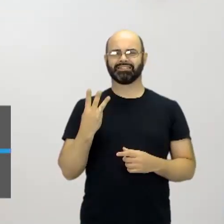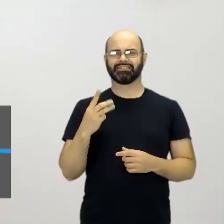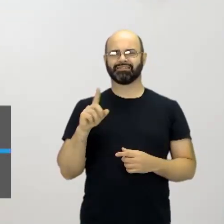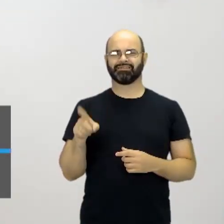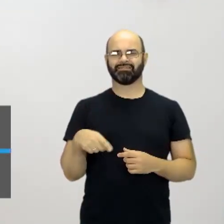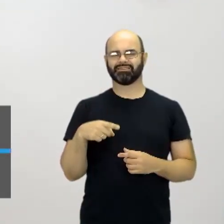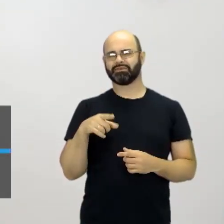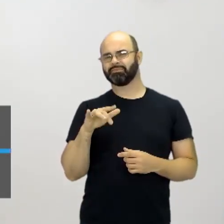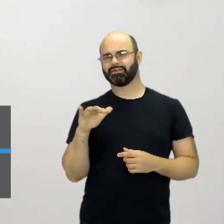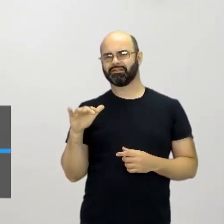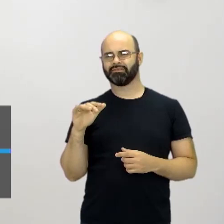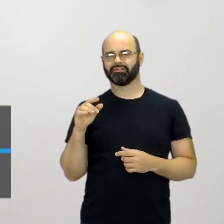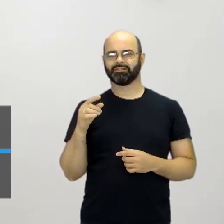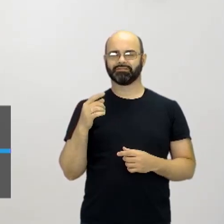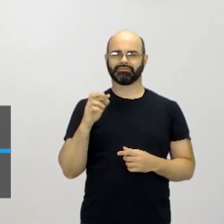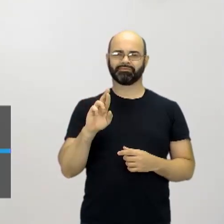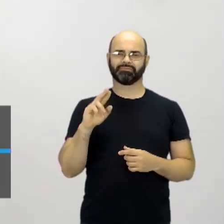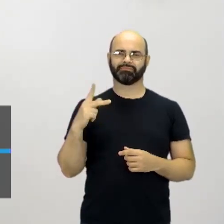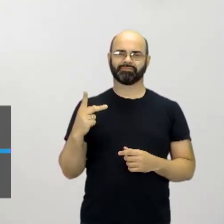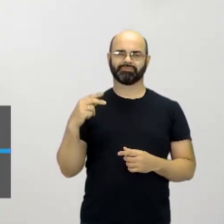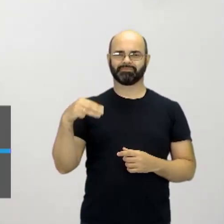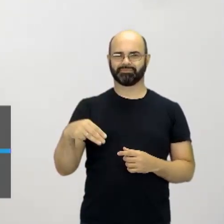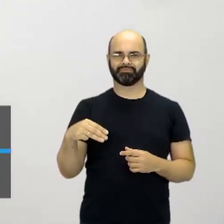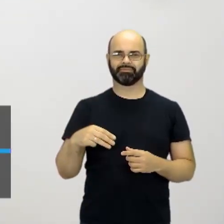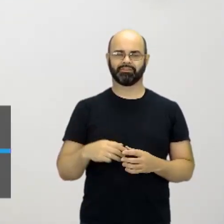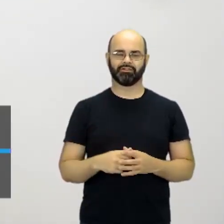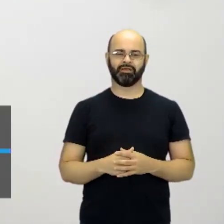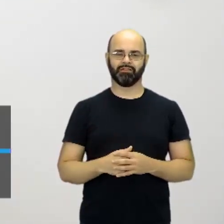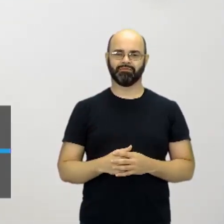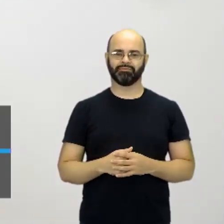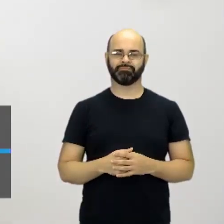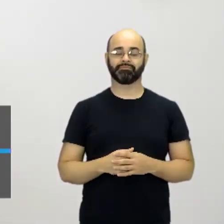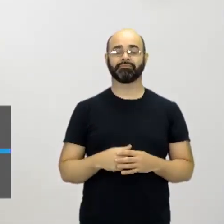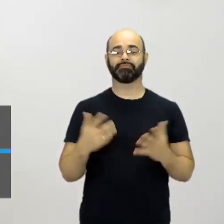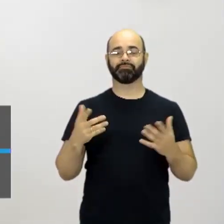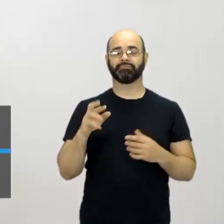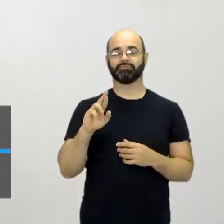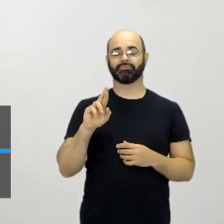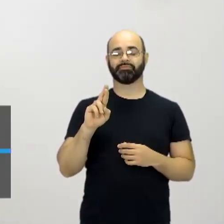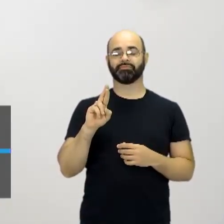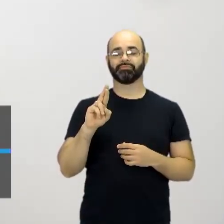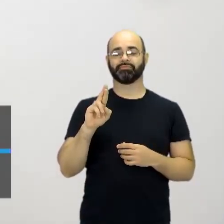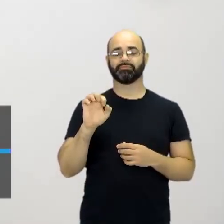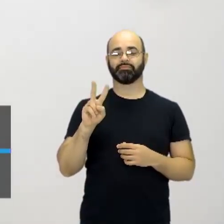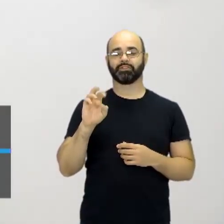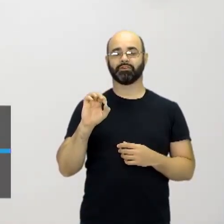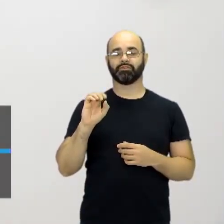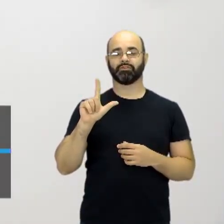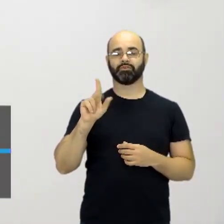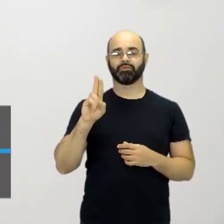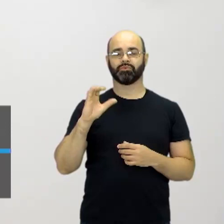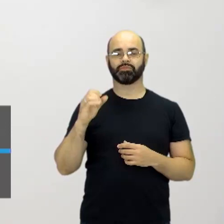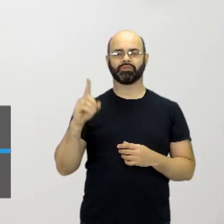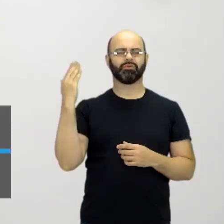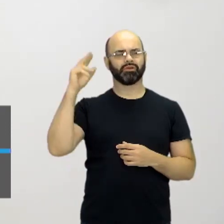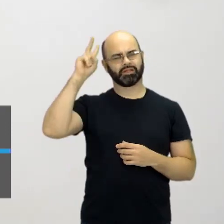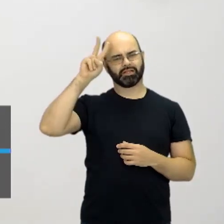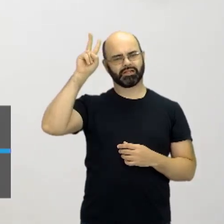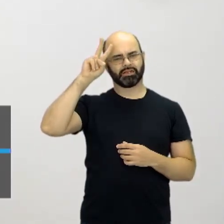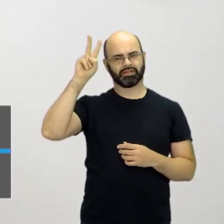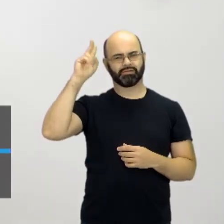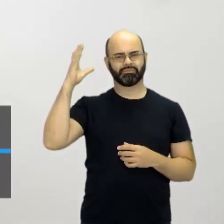terço RPM rotações por minuto né aí a gente abre revoluções até uma banda que se chamava aí RPM